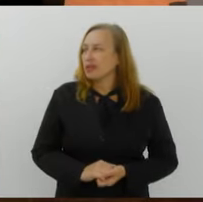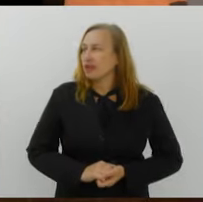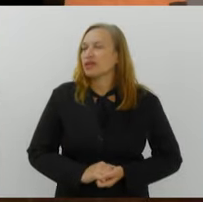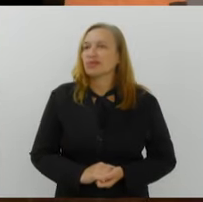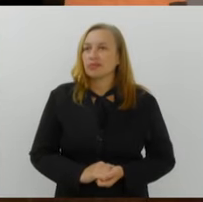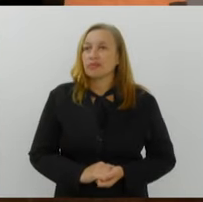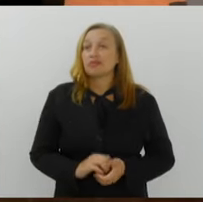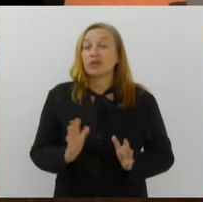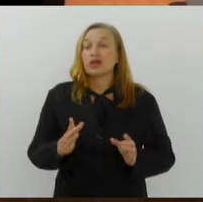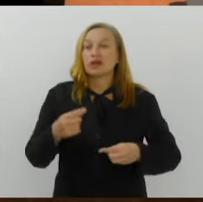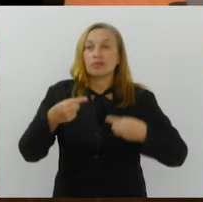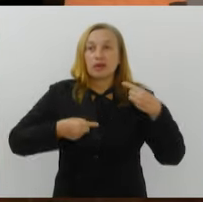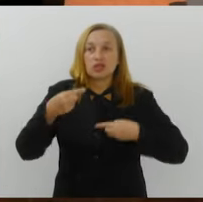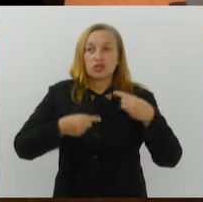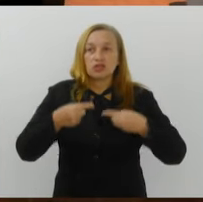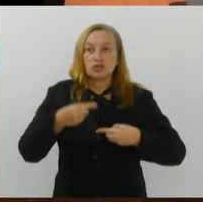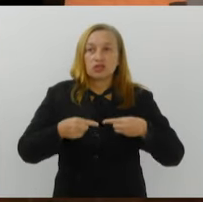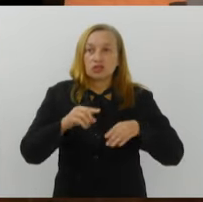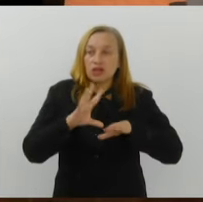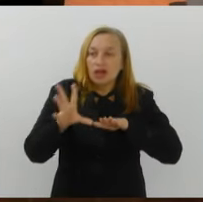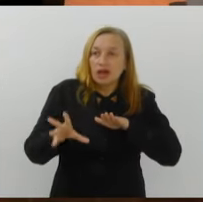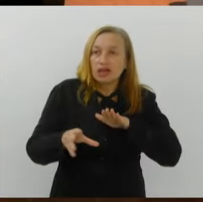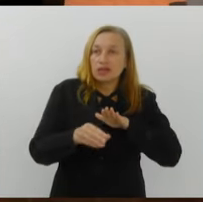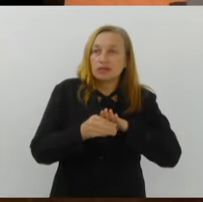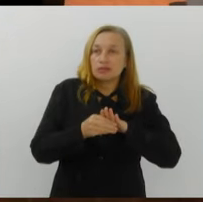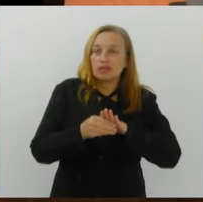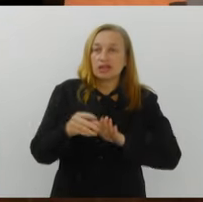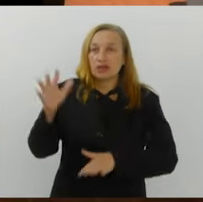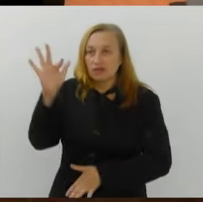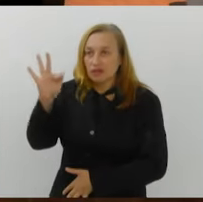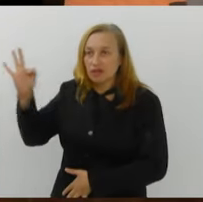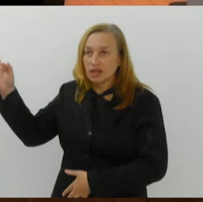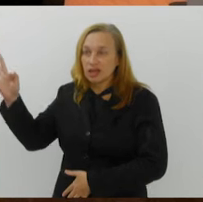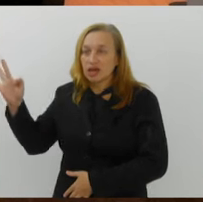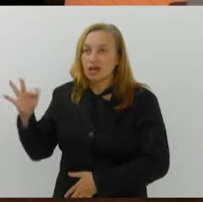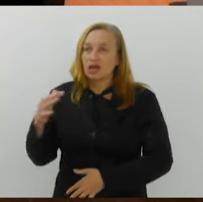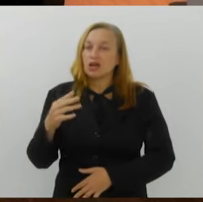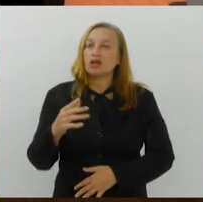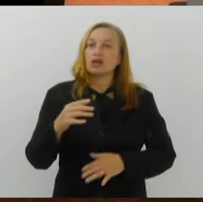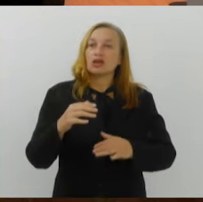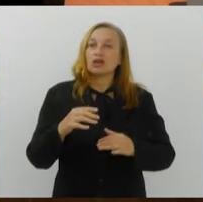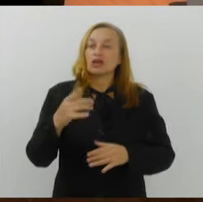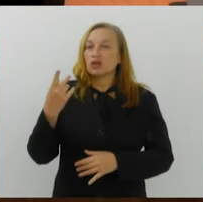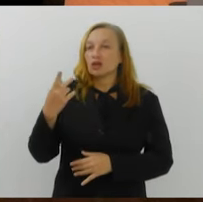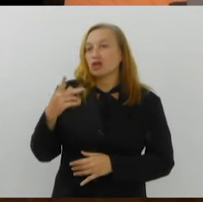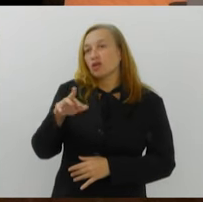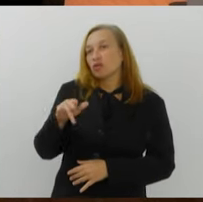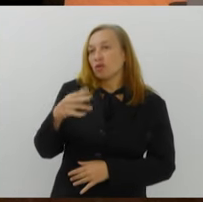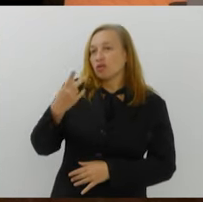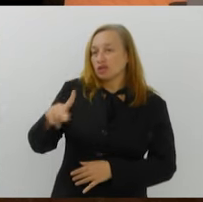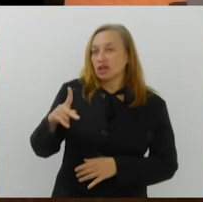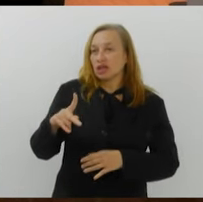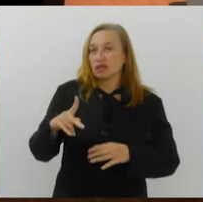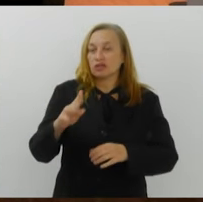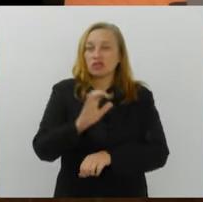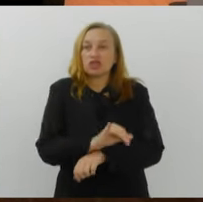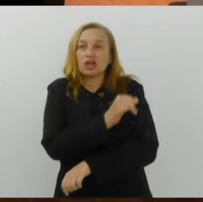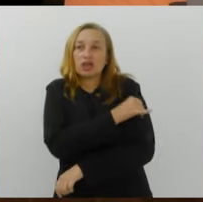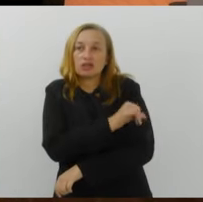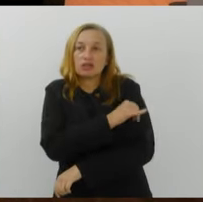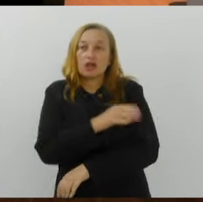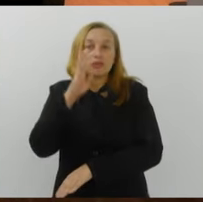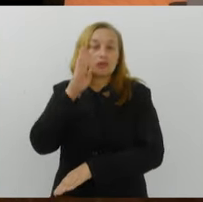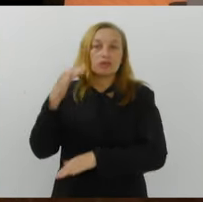hoje para discutir as emendas federais que o irmão dele disponibilizou para o Estado do Rio de Janeiro e, principalmente, falar das